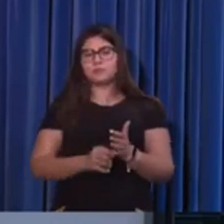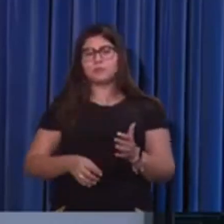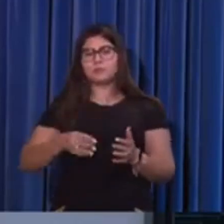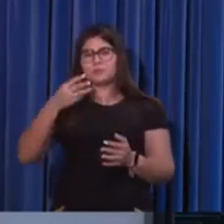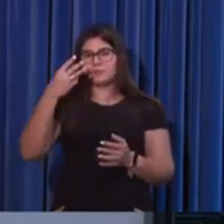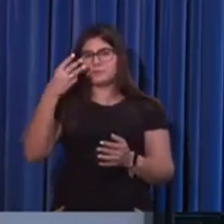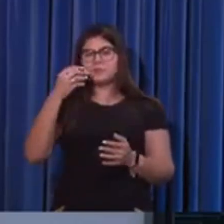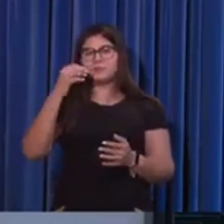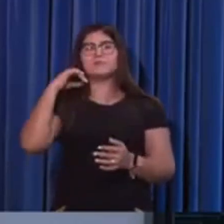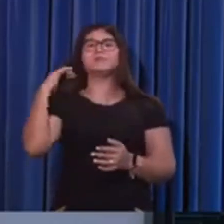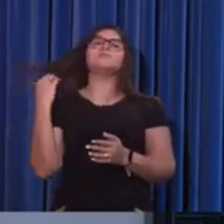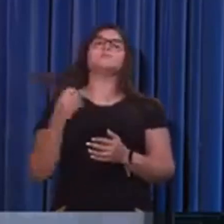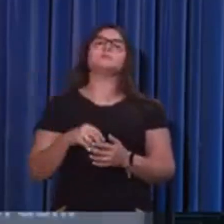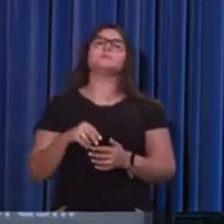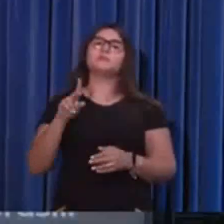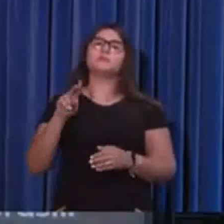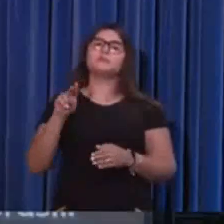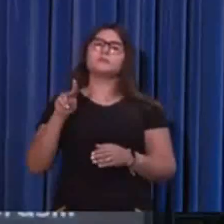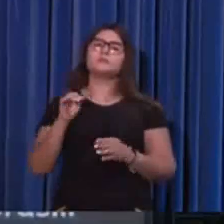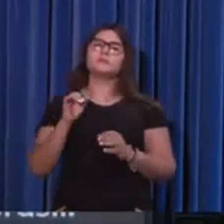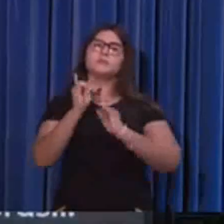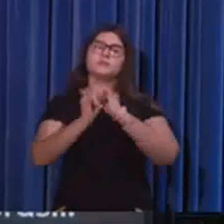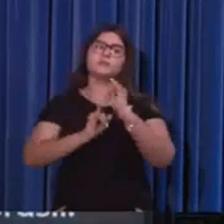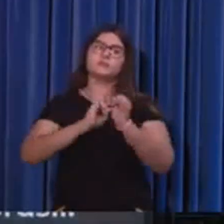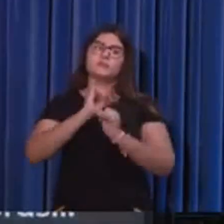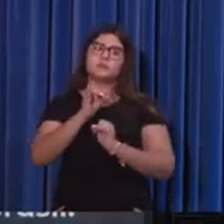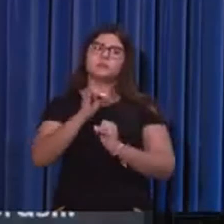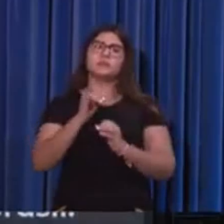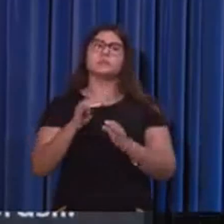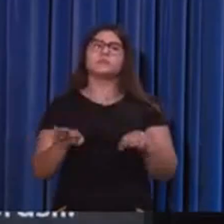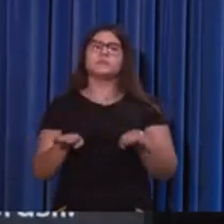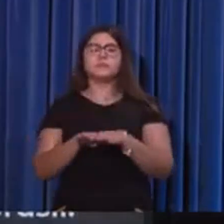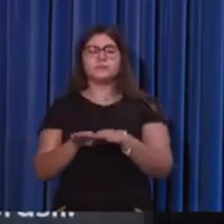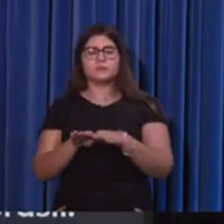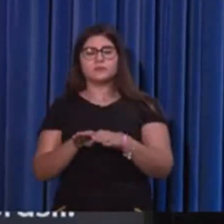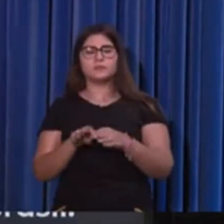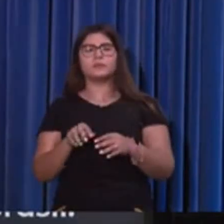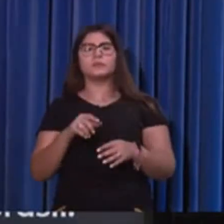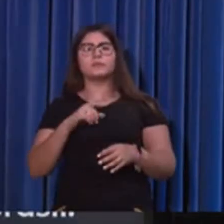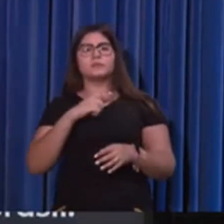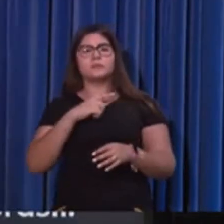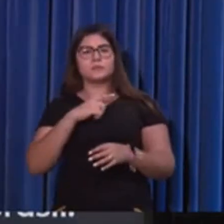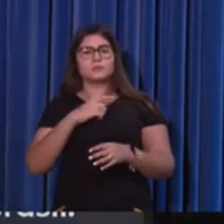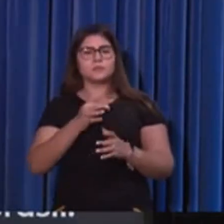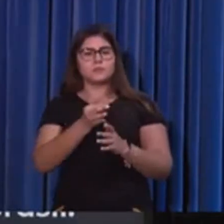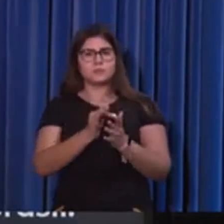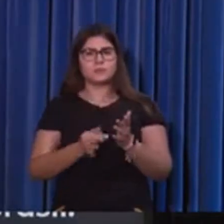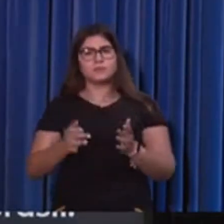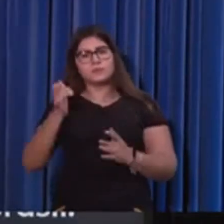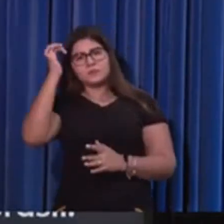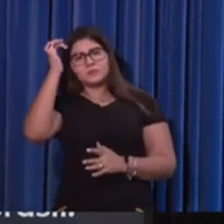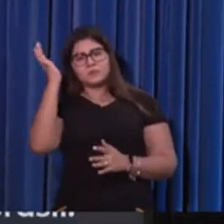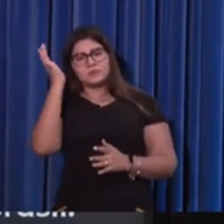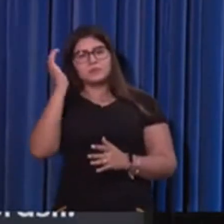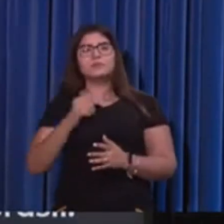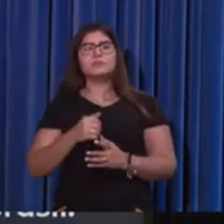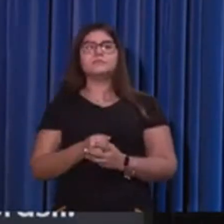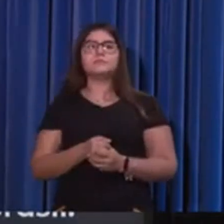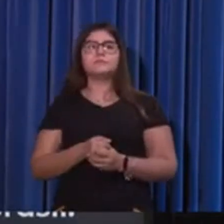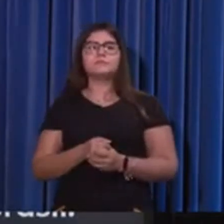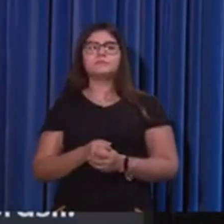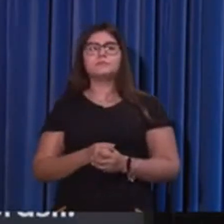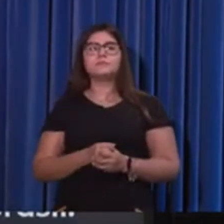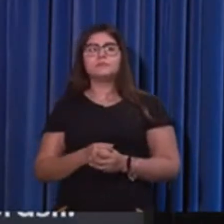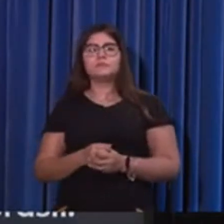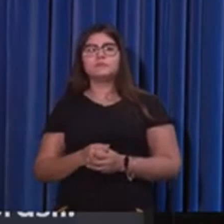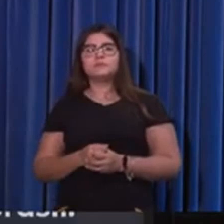os irmãos que estão pela internet, tem também o texto fácil para que possa acompanhar a leitura. Eu